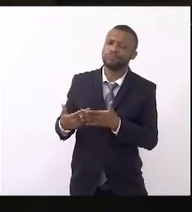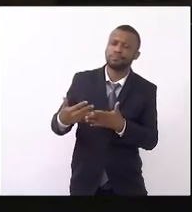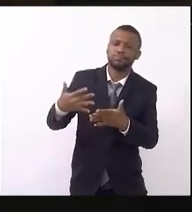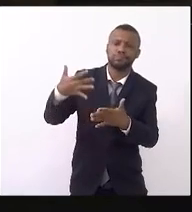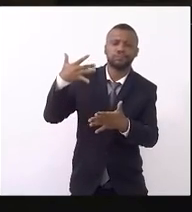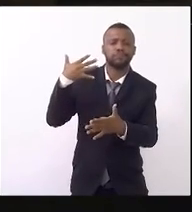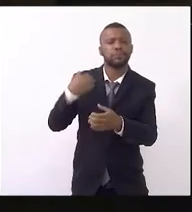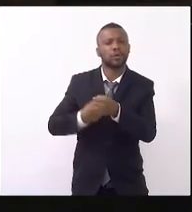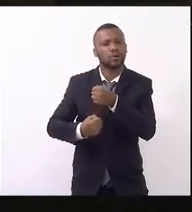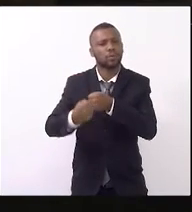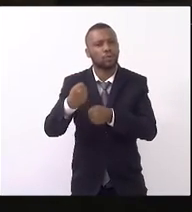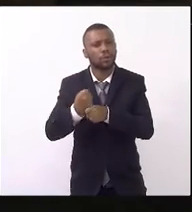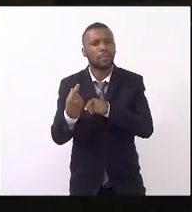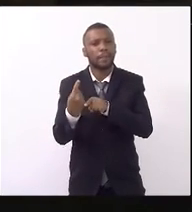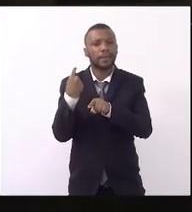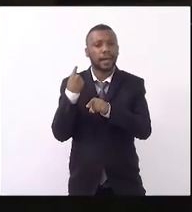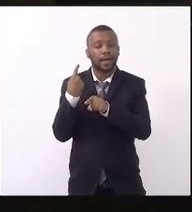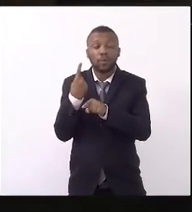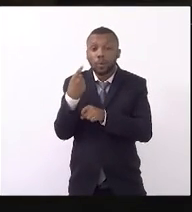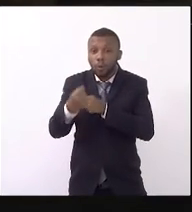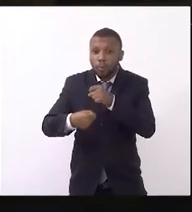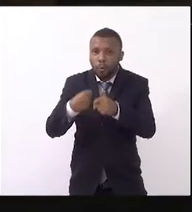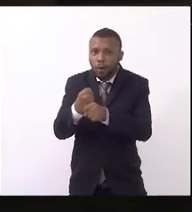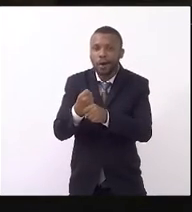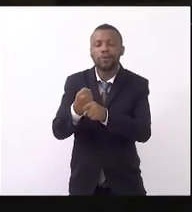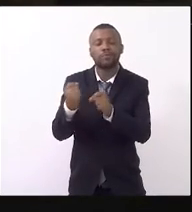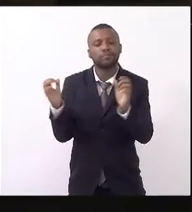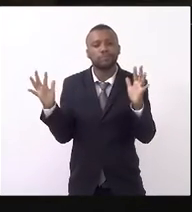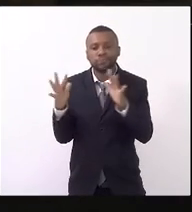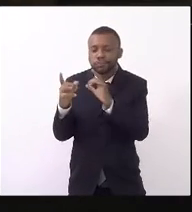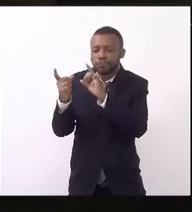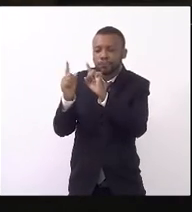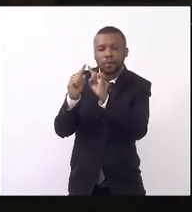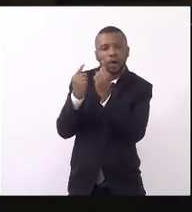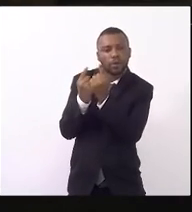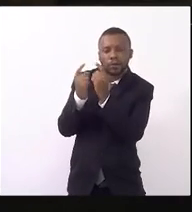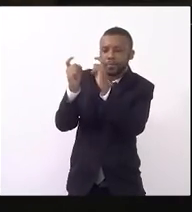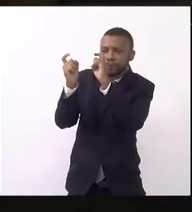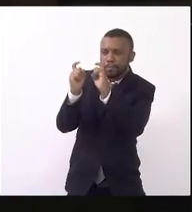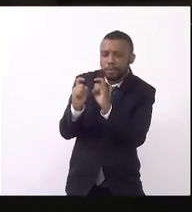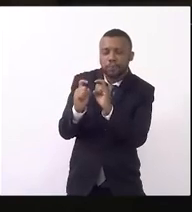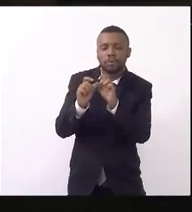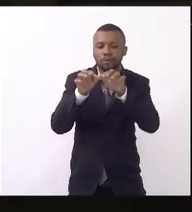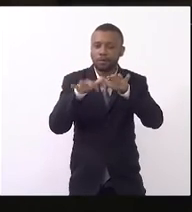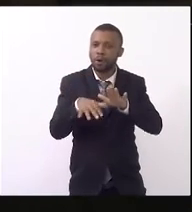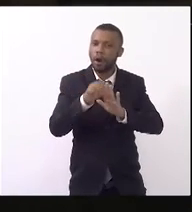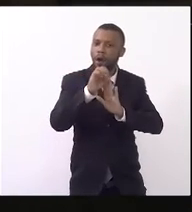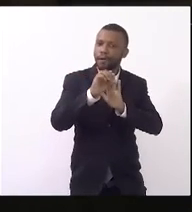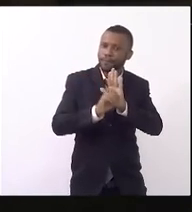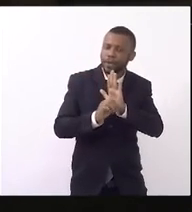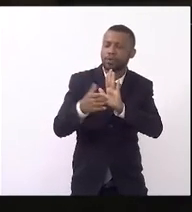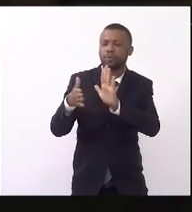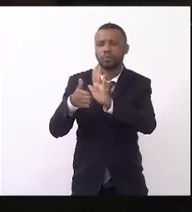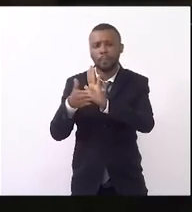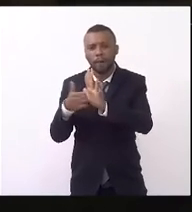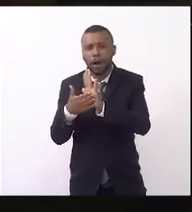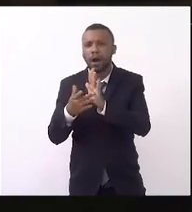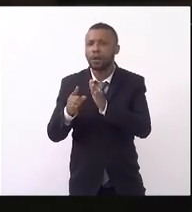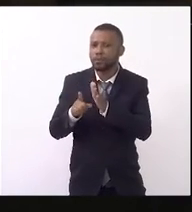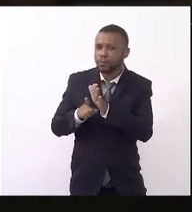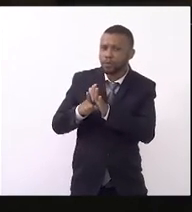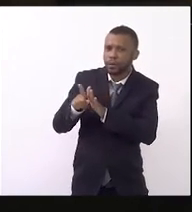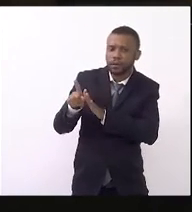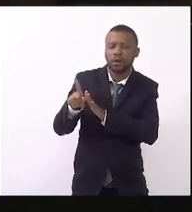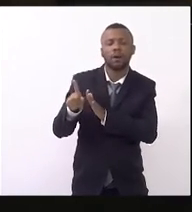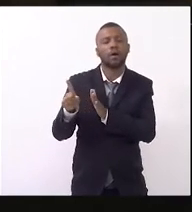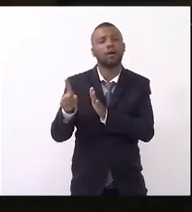ano passado, portanto, há um ano me reunindo, cobrando através de ofícios, cobrando através de indicações,